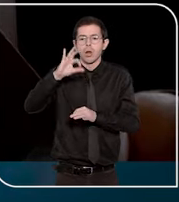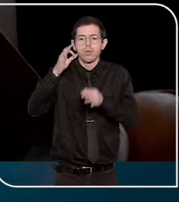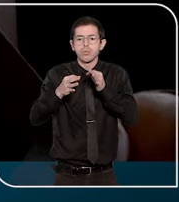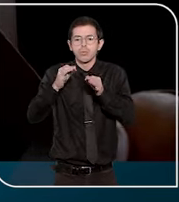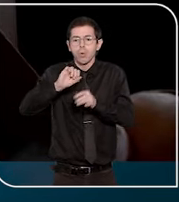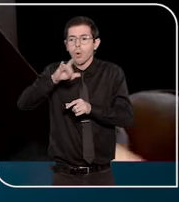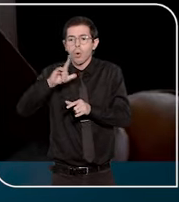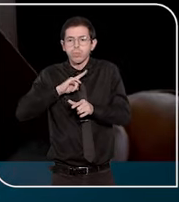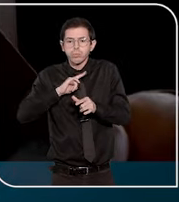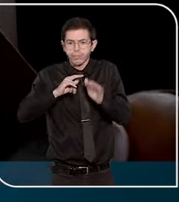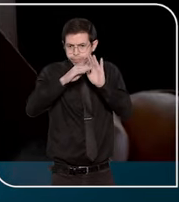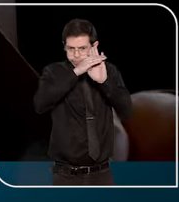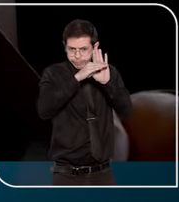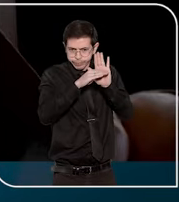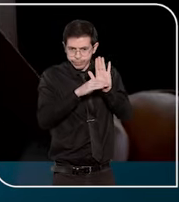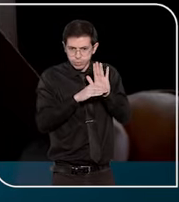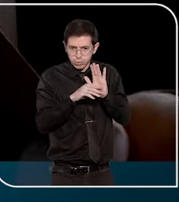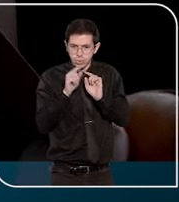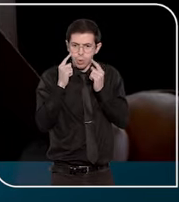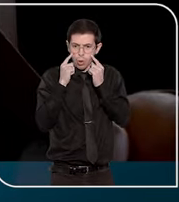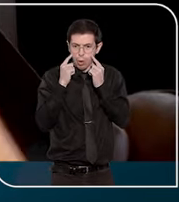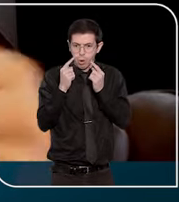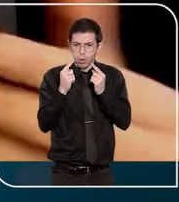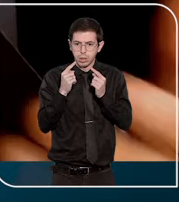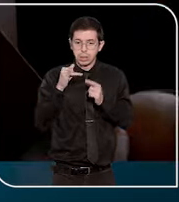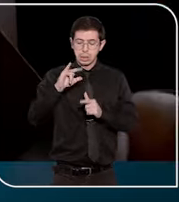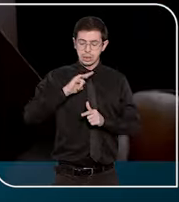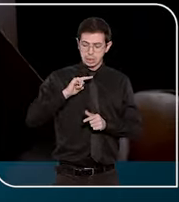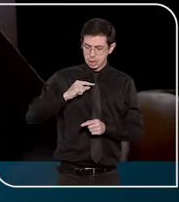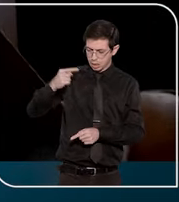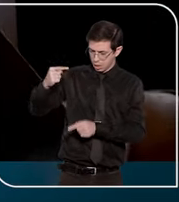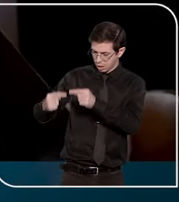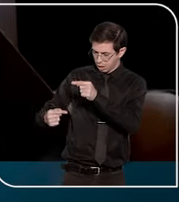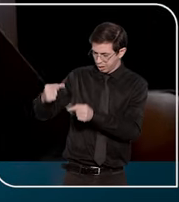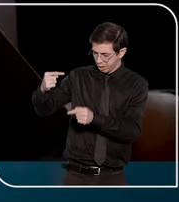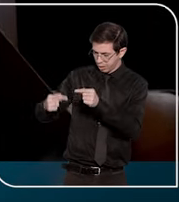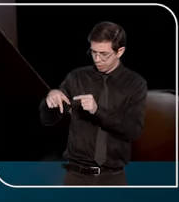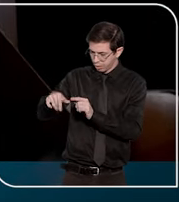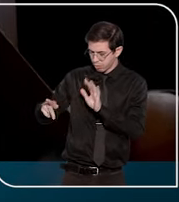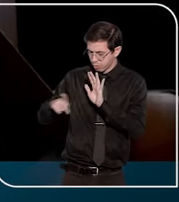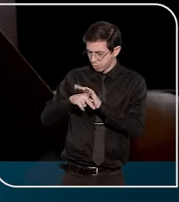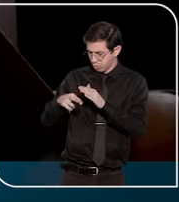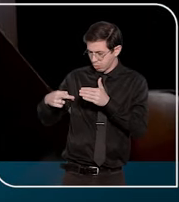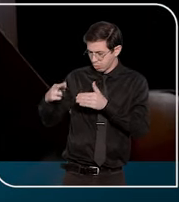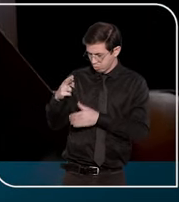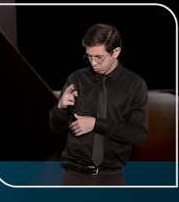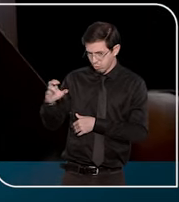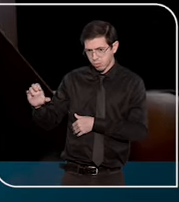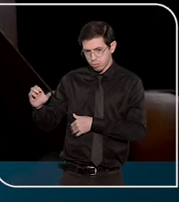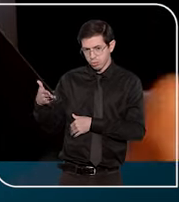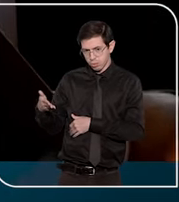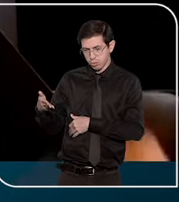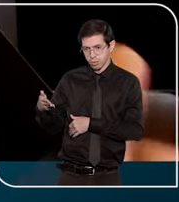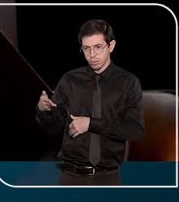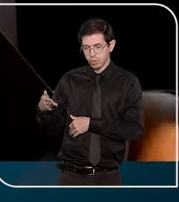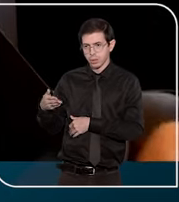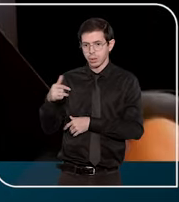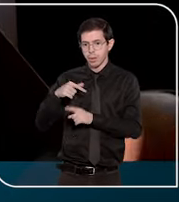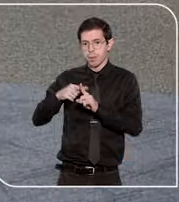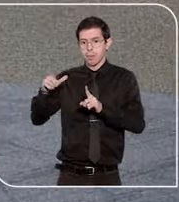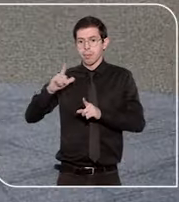de conformidade? Olha, se a discussão que está sendo levada naquele recurso extraordinário já